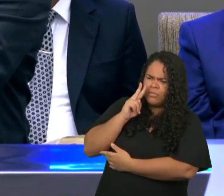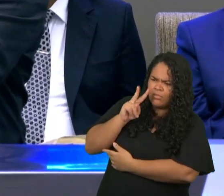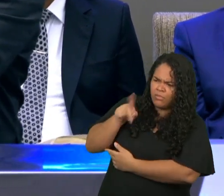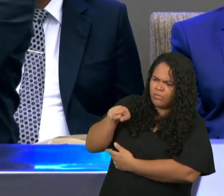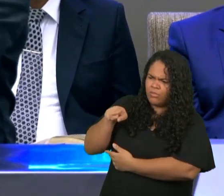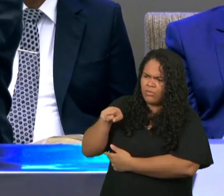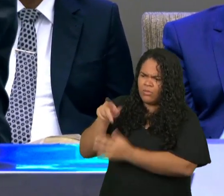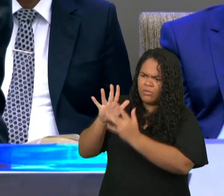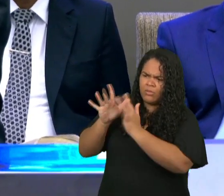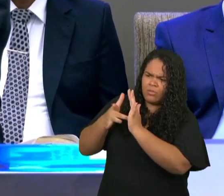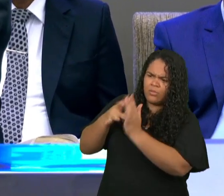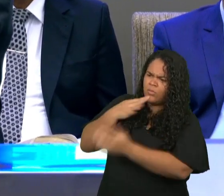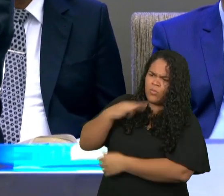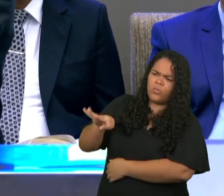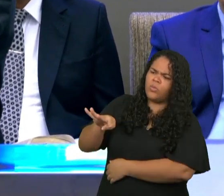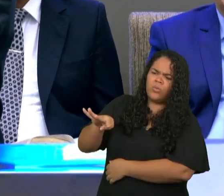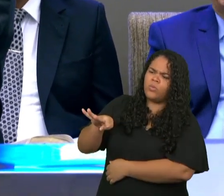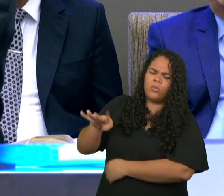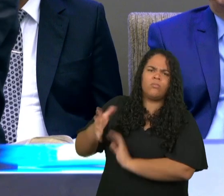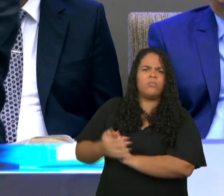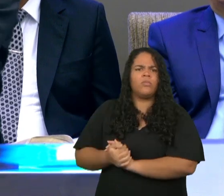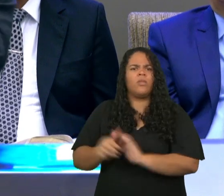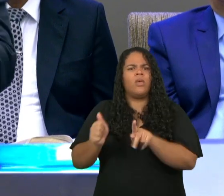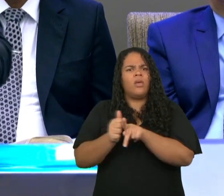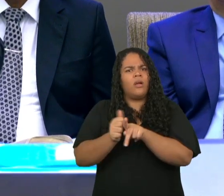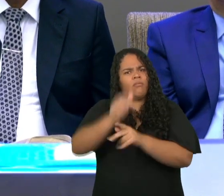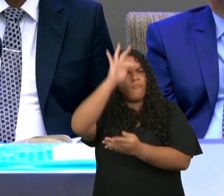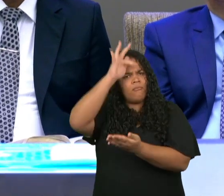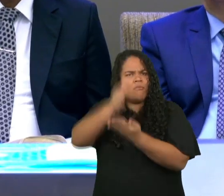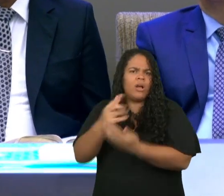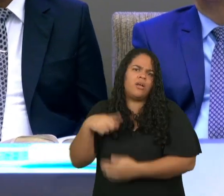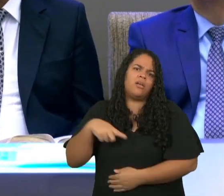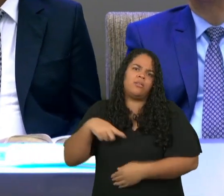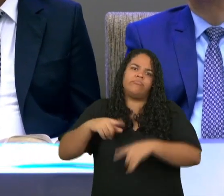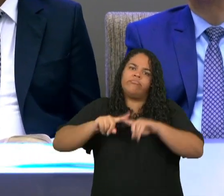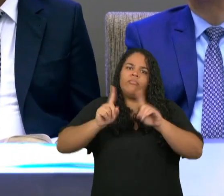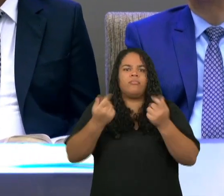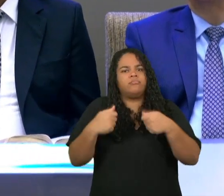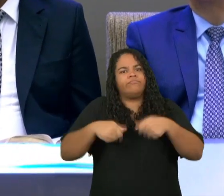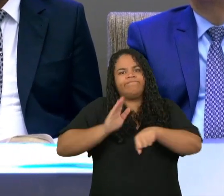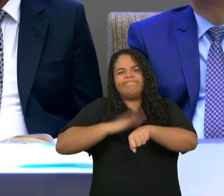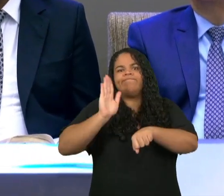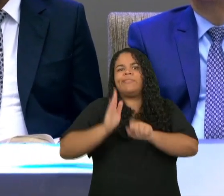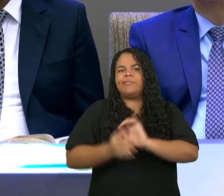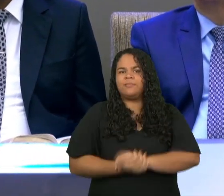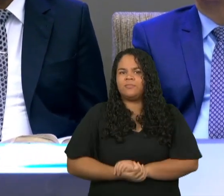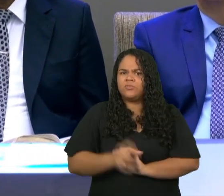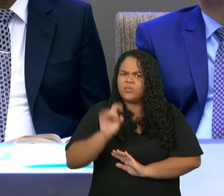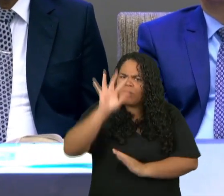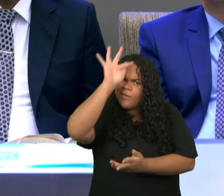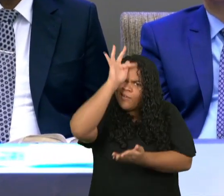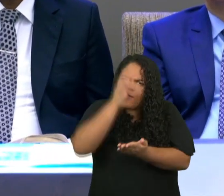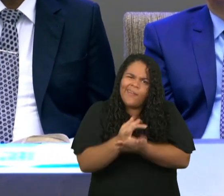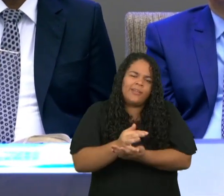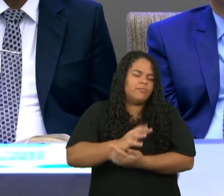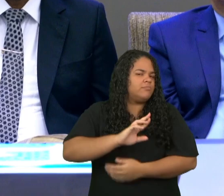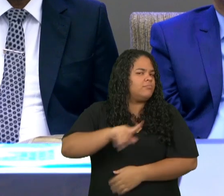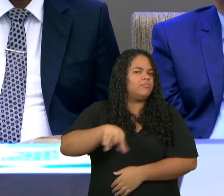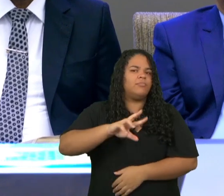Diga comigo: fé é pouco. Escute, você já notou que as coroas dos